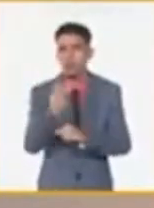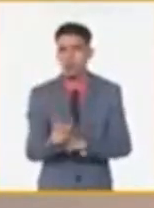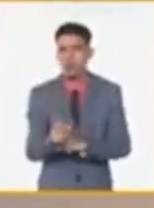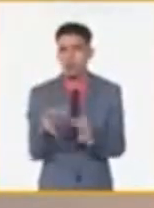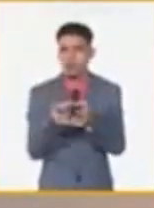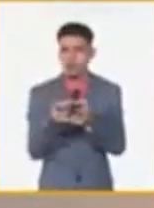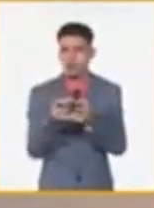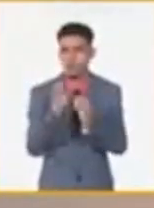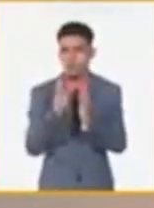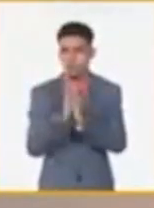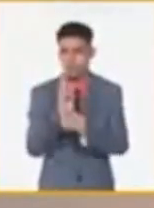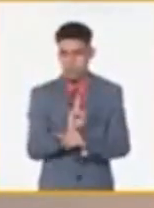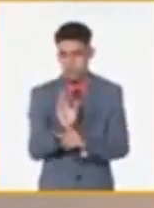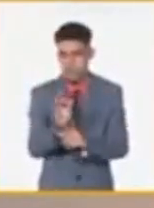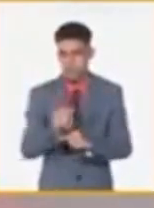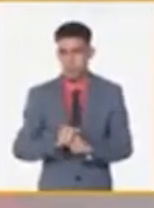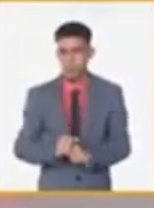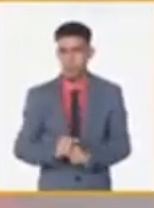brinic